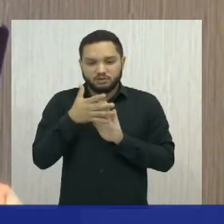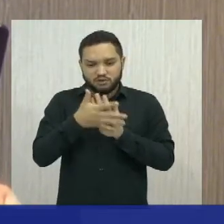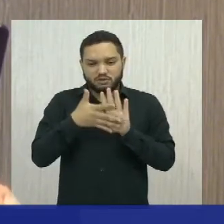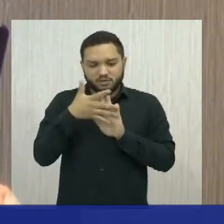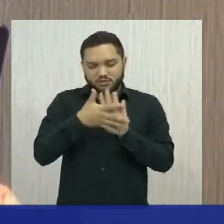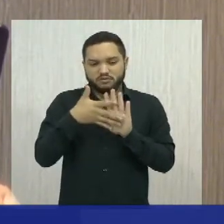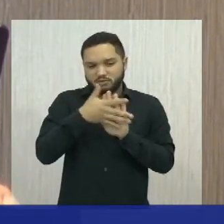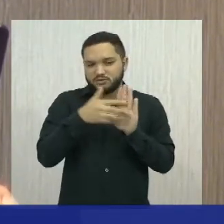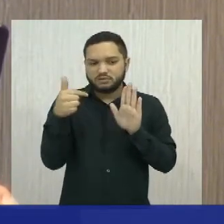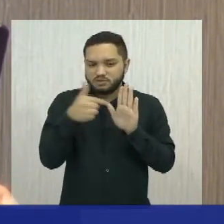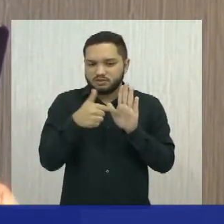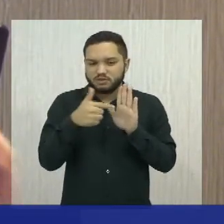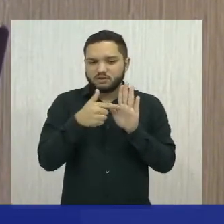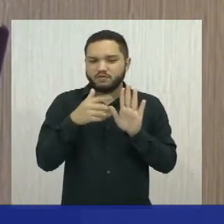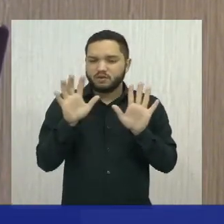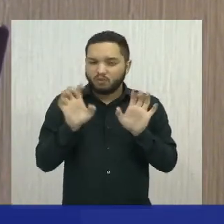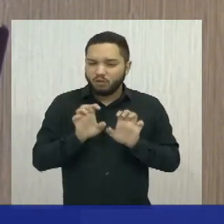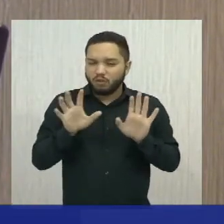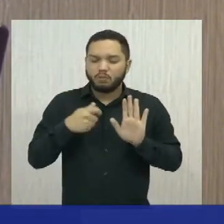Aqui está dizendo